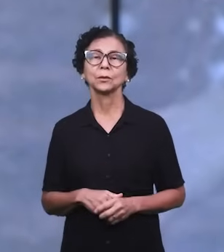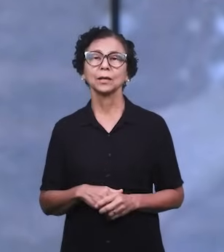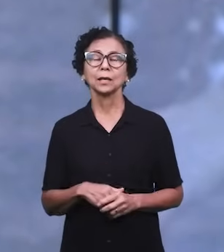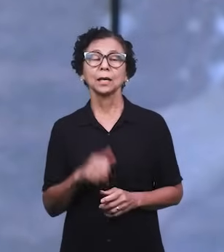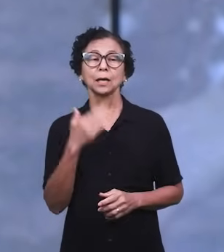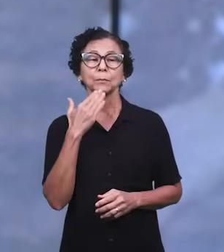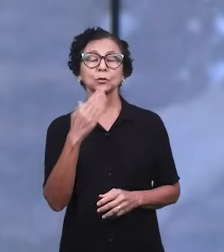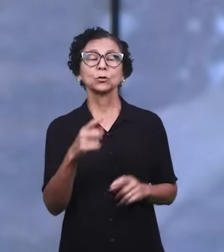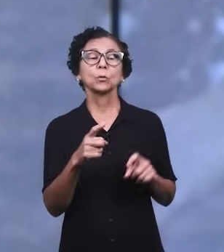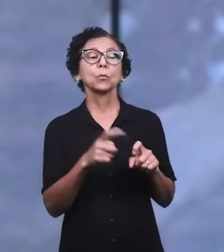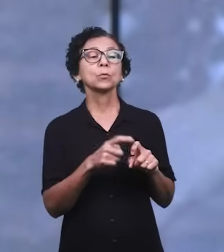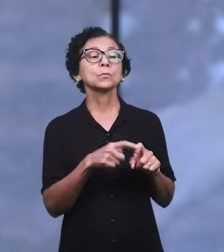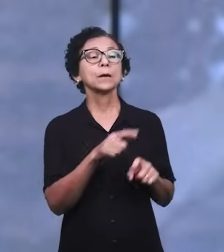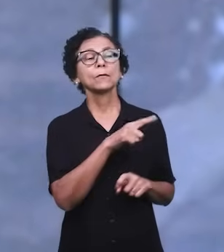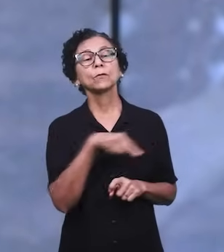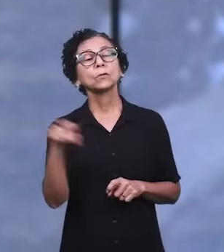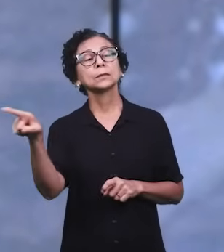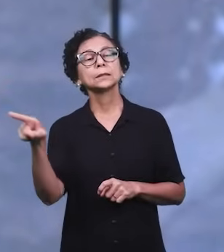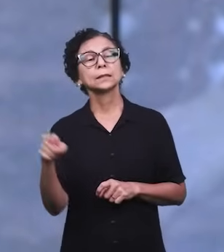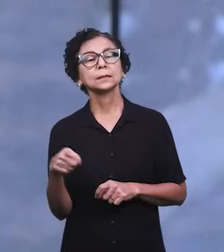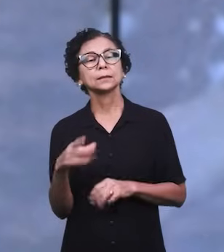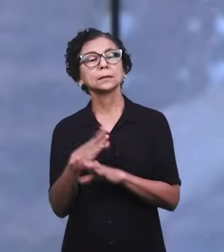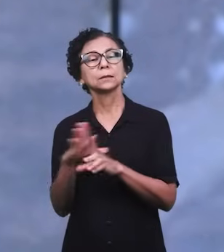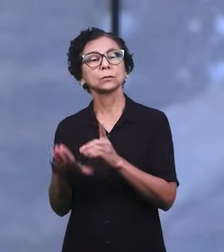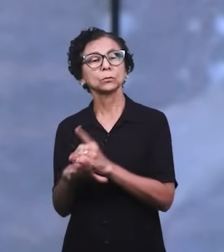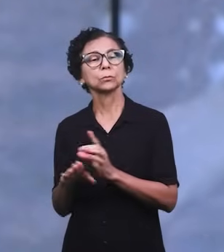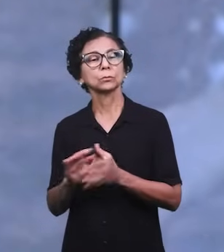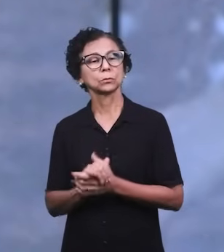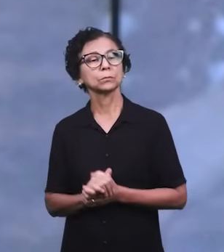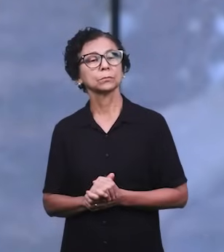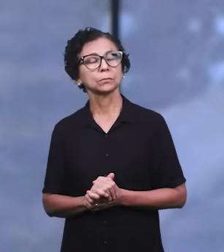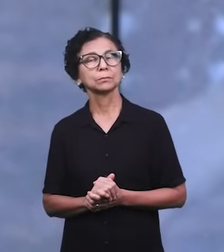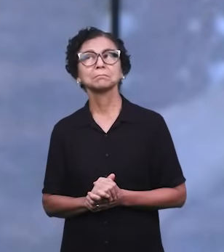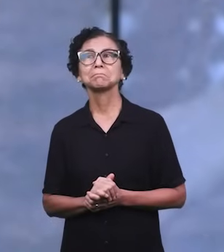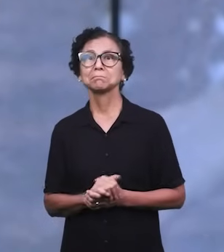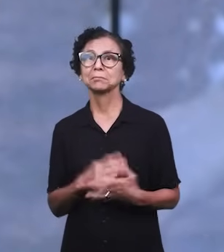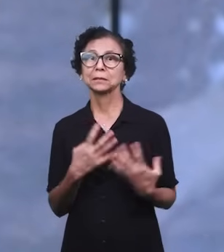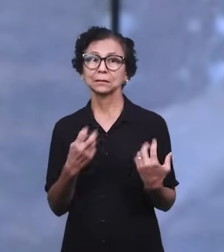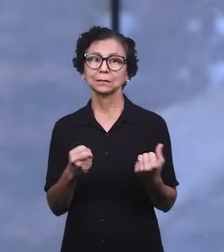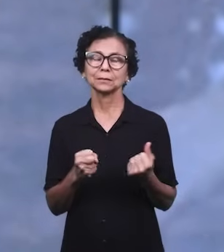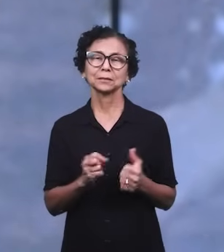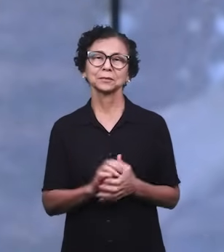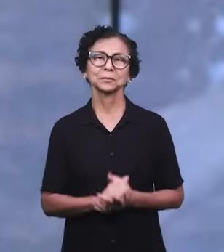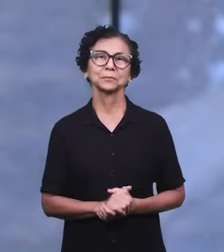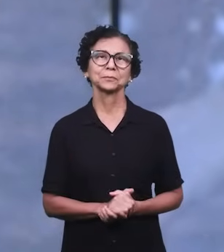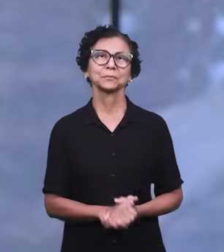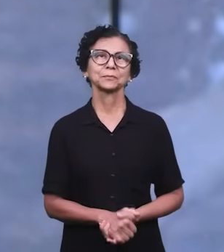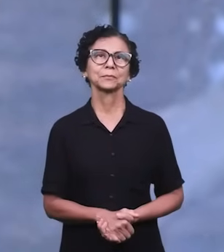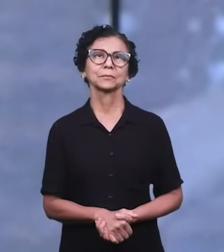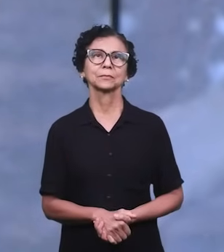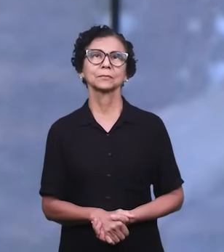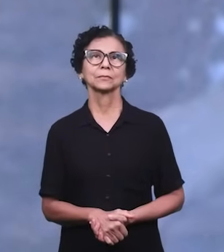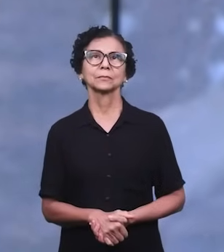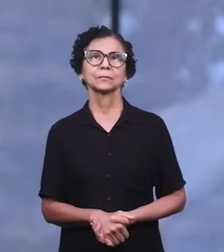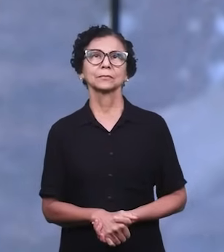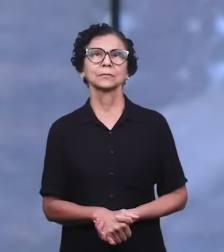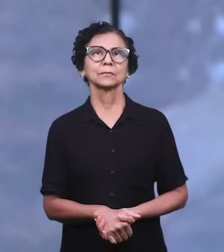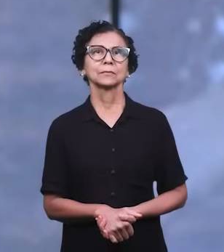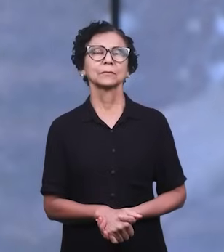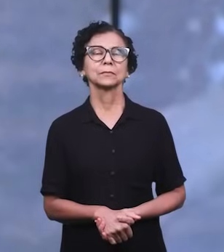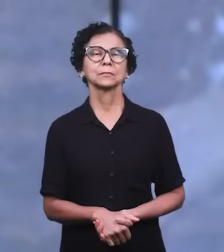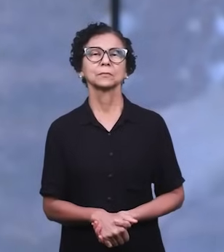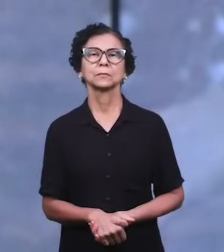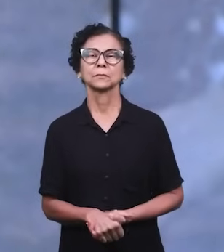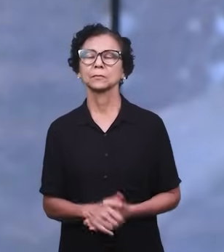estavam presentes porque haviam assumido um compromisso com ela de estar presente no culto. Então, de qualquer maneira, seja qual for o problema que